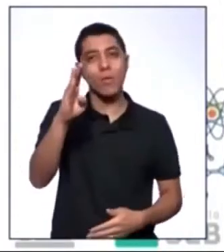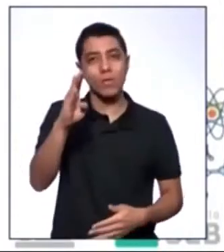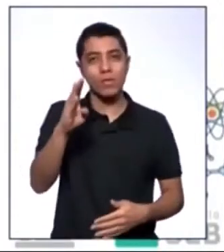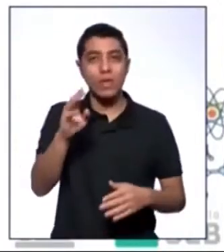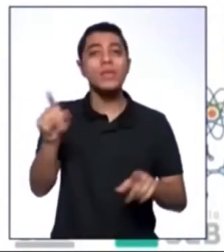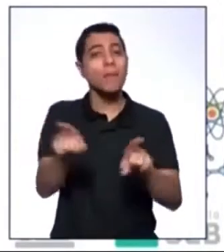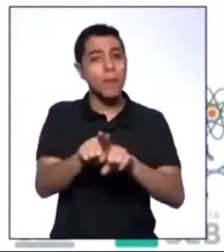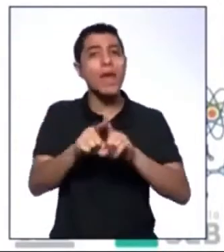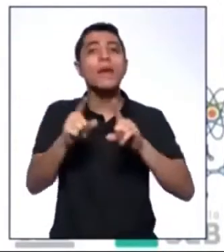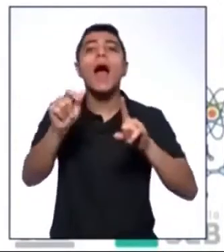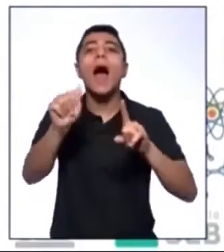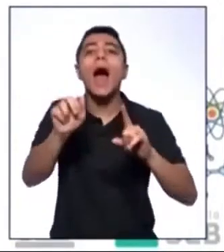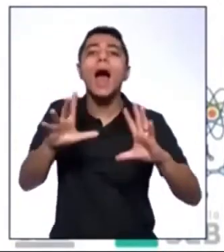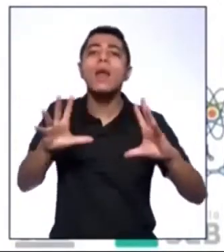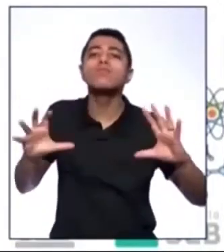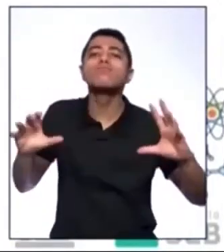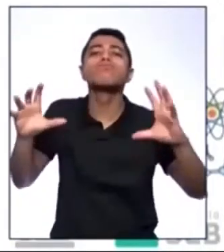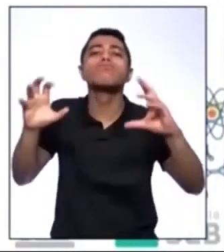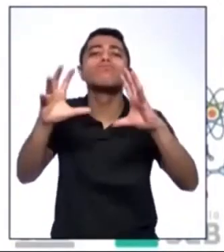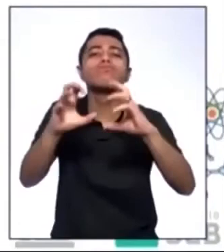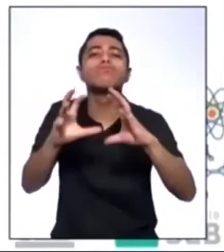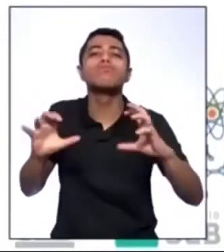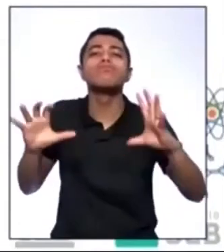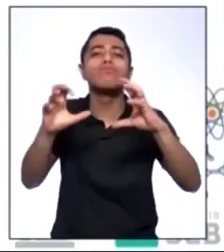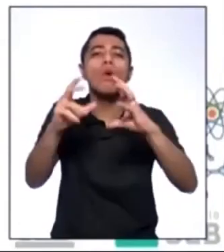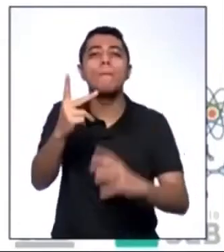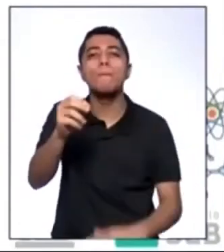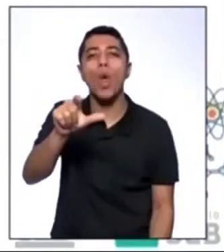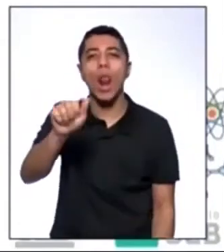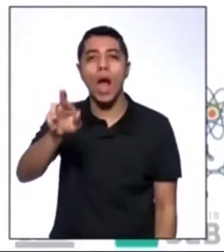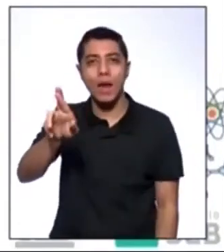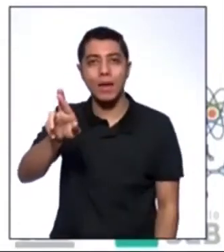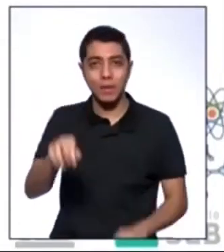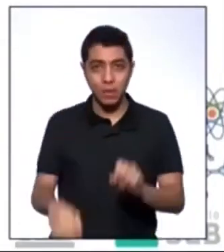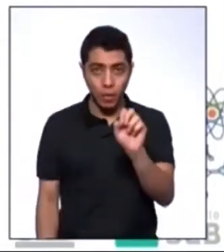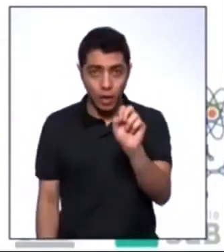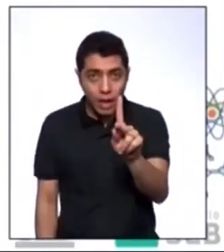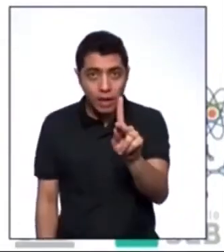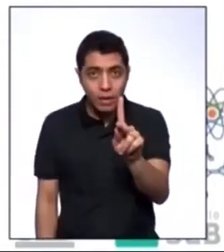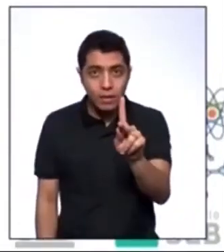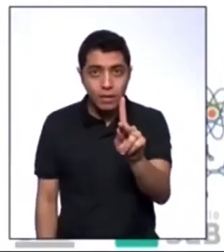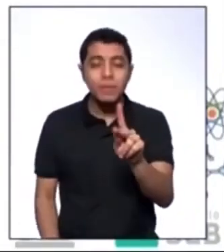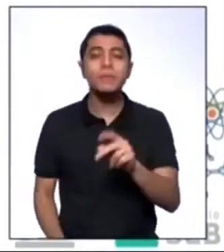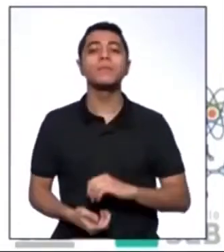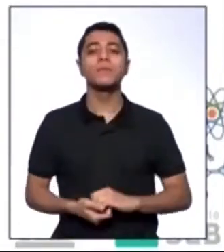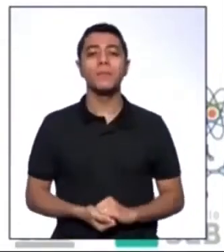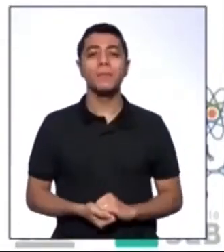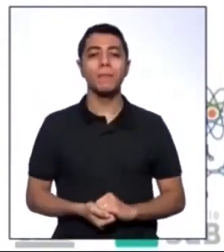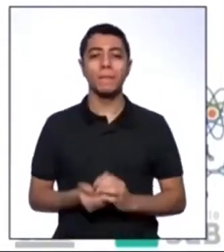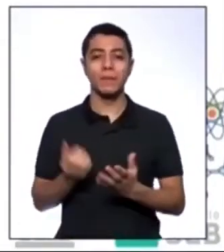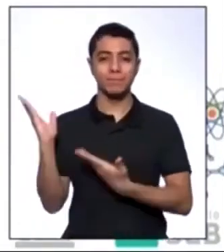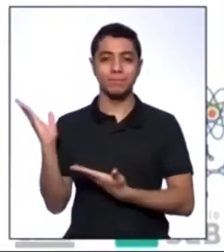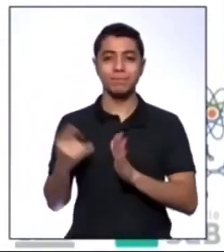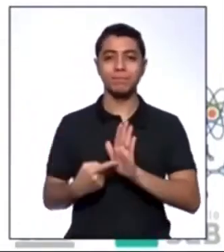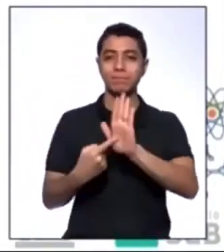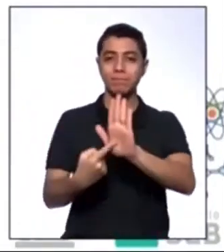polar. Muito bem. Será que a gente consegue fazer esse exemplo? Olha só. Climograma